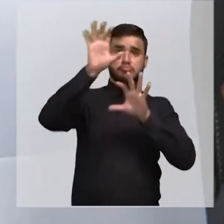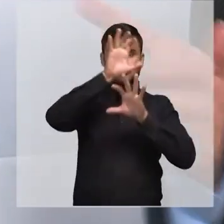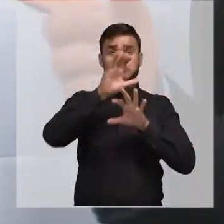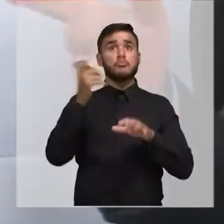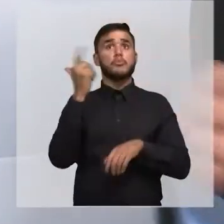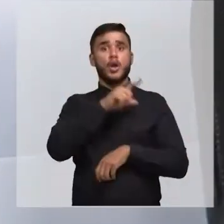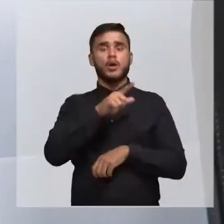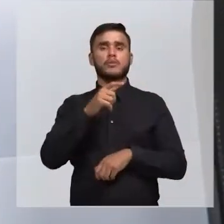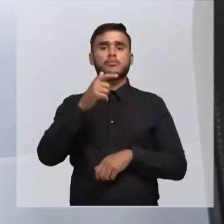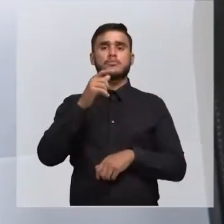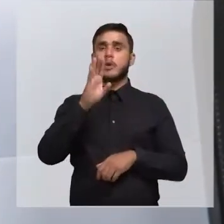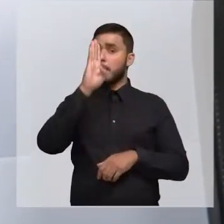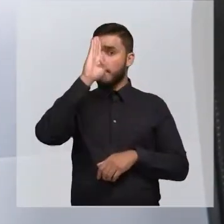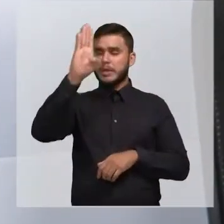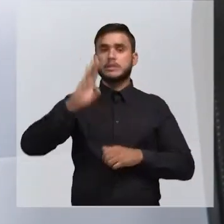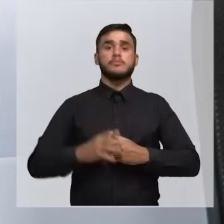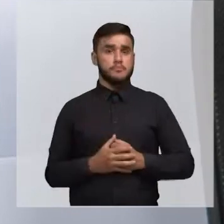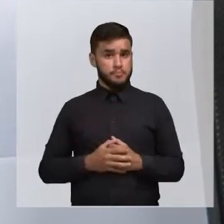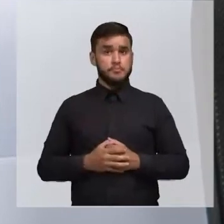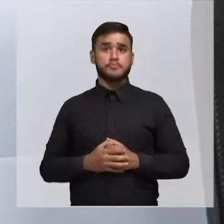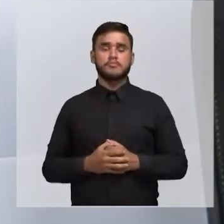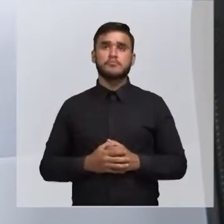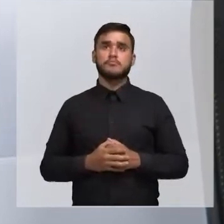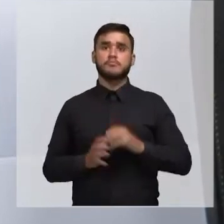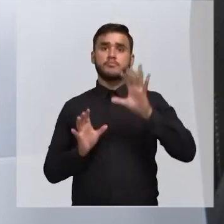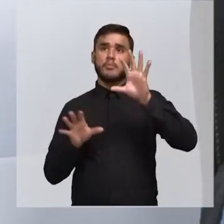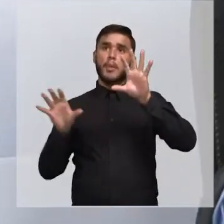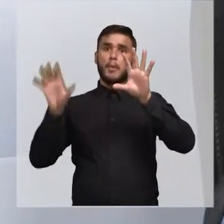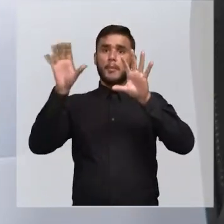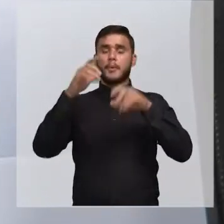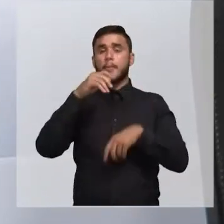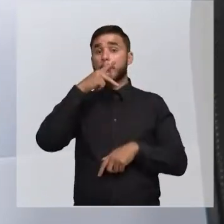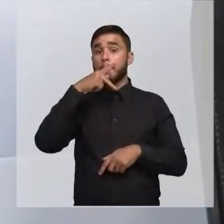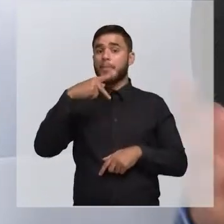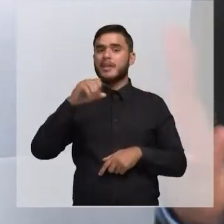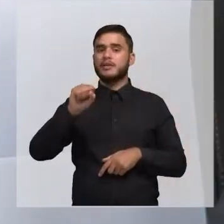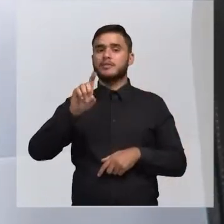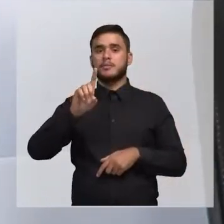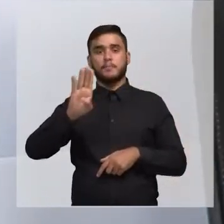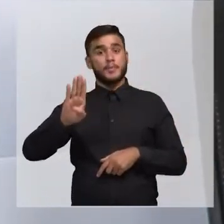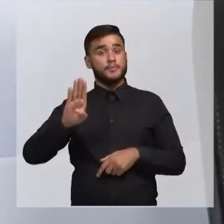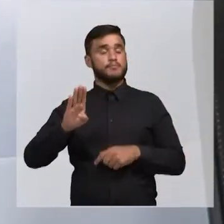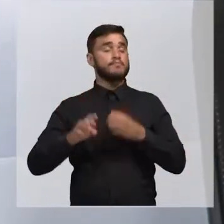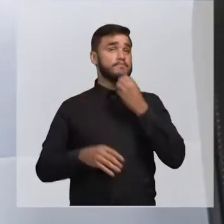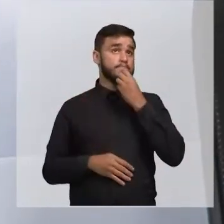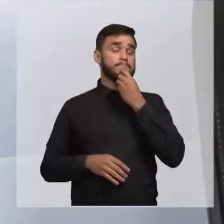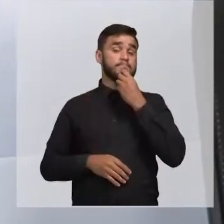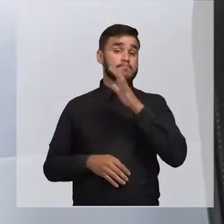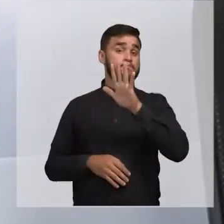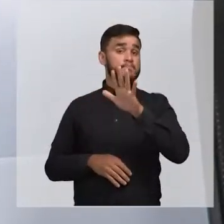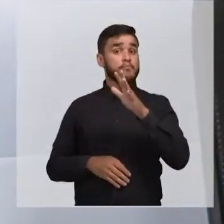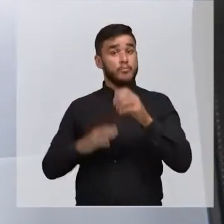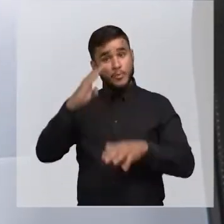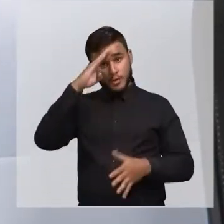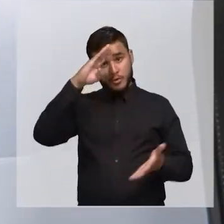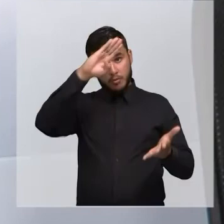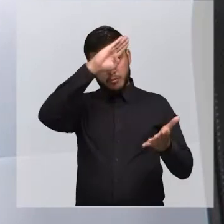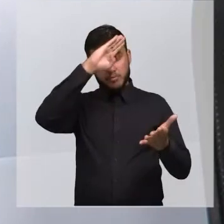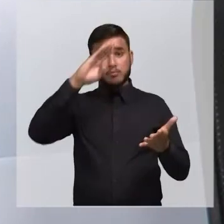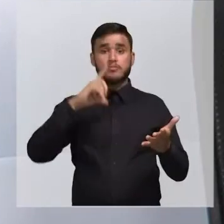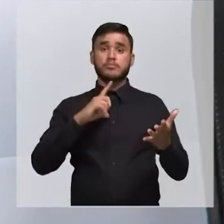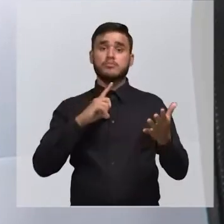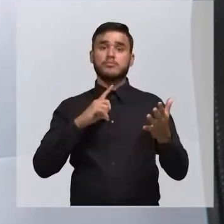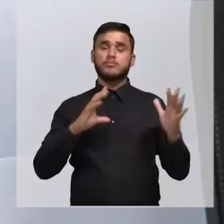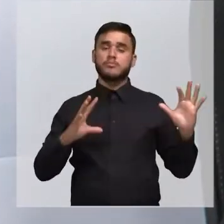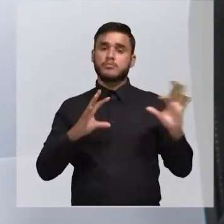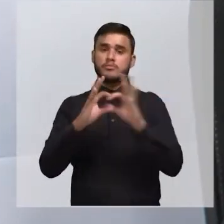quer dizer, onde era o cinturão eleitoral do PSDB. Eu gosto de dizer que o Jair Messias Bolsonaro ele tem um apoio do